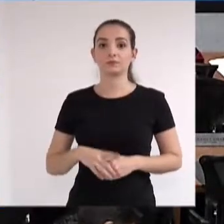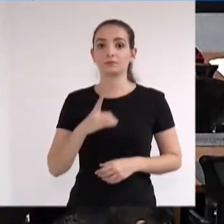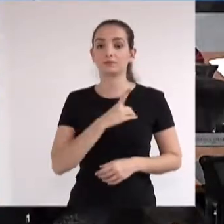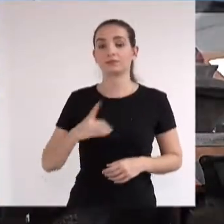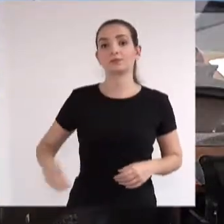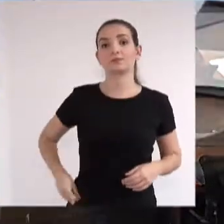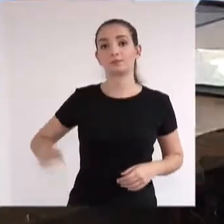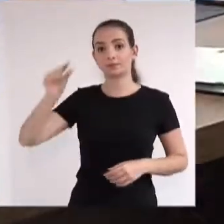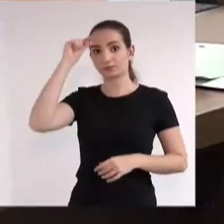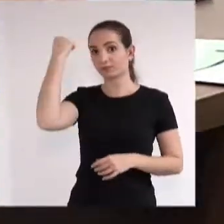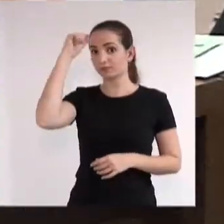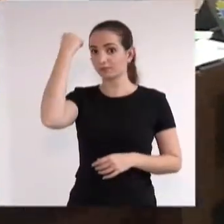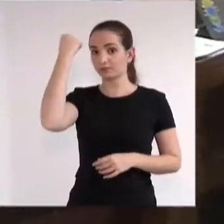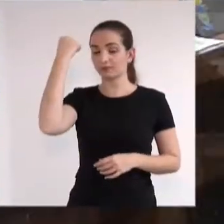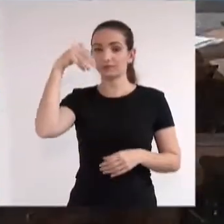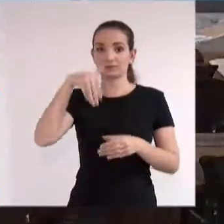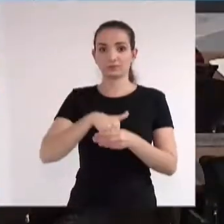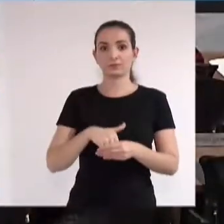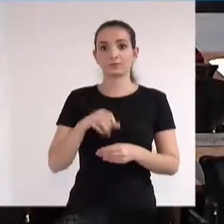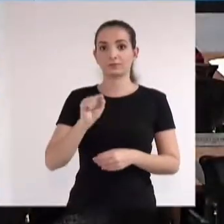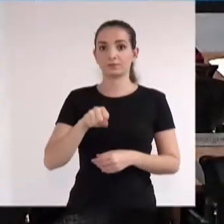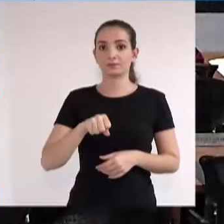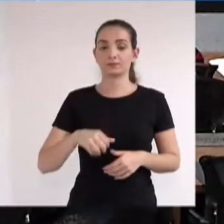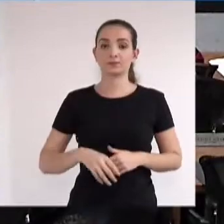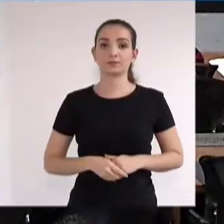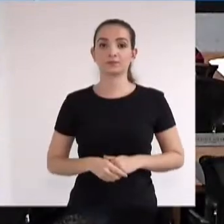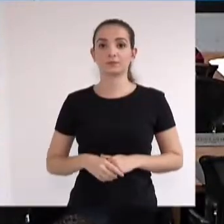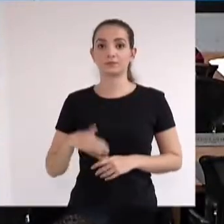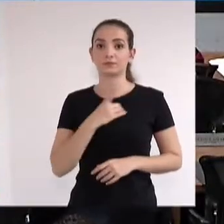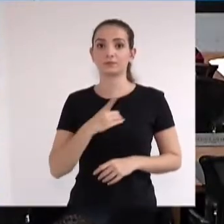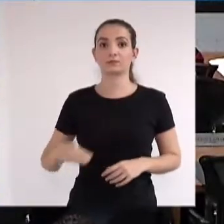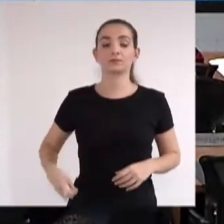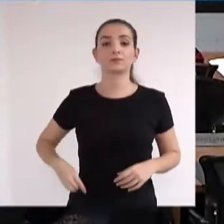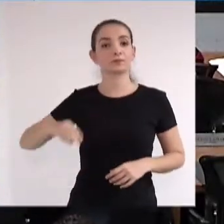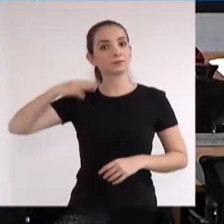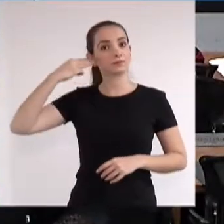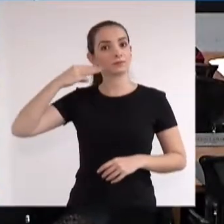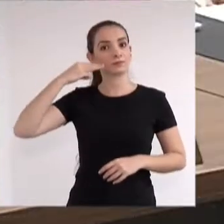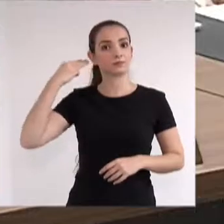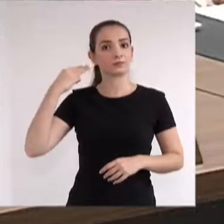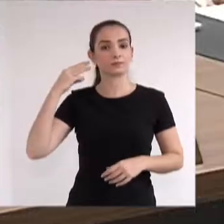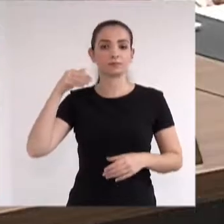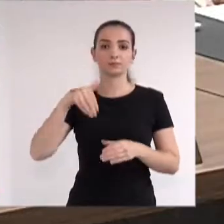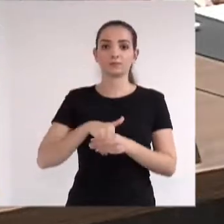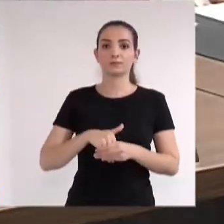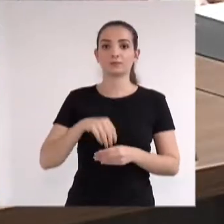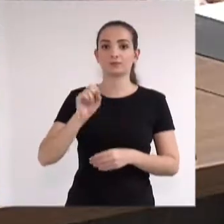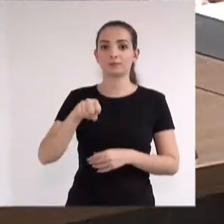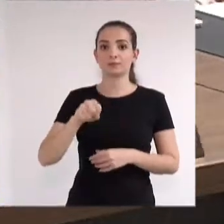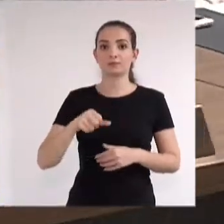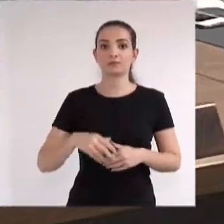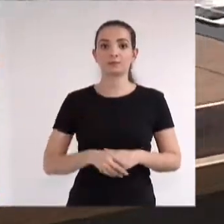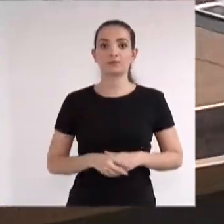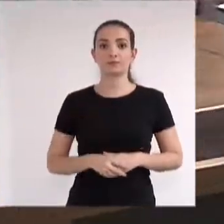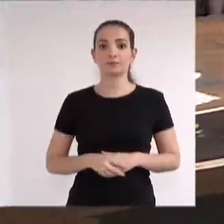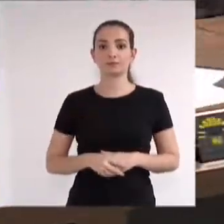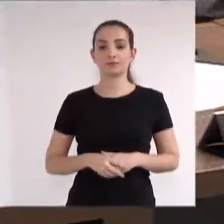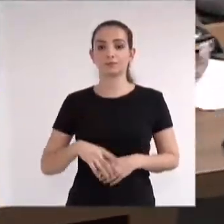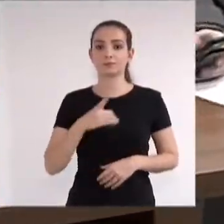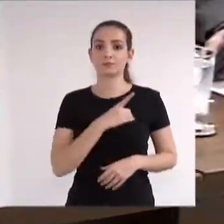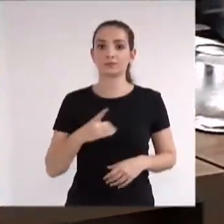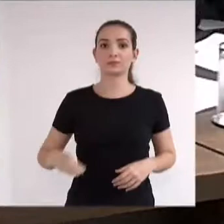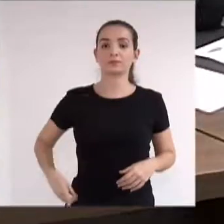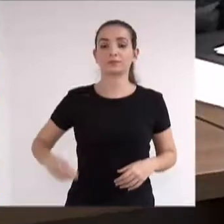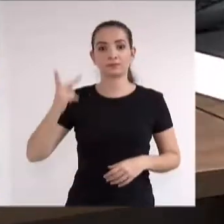Deputado Herculano Borges. Deputado Herculano Borges, vota sim. Deputada Mara Caseiro. Deputada Mara Caseiro, vota sim.